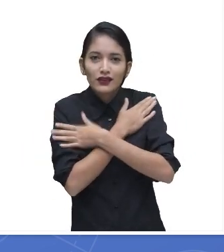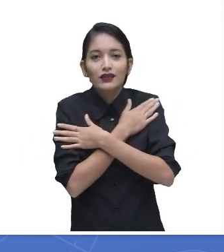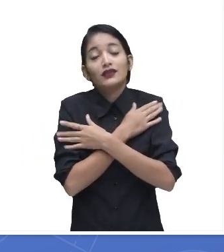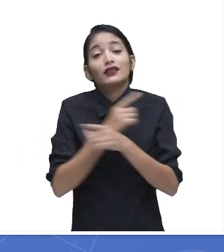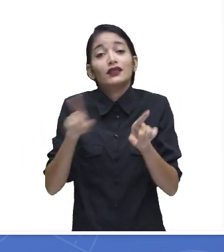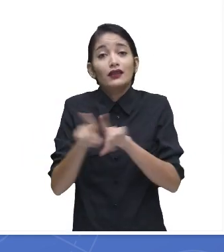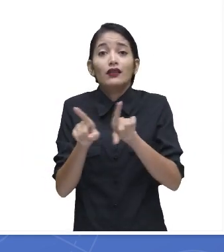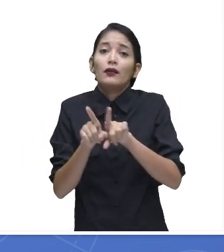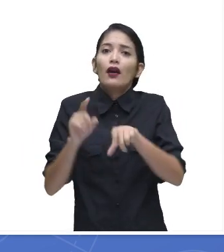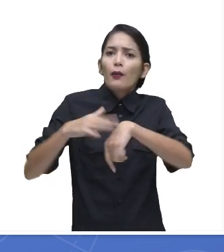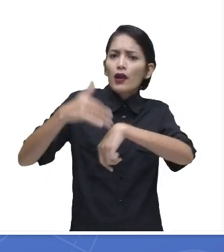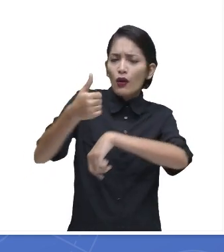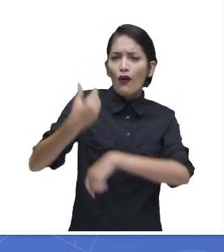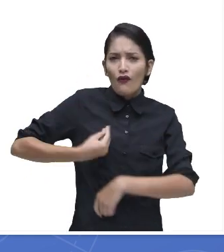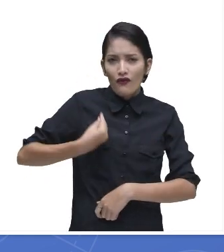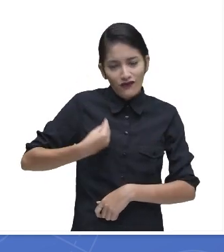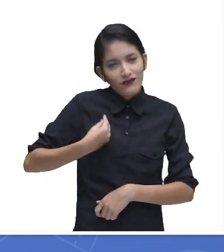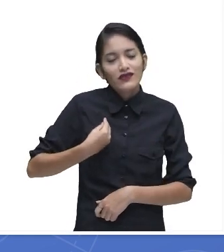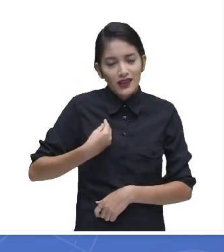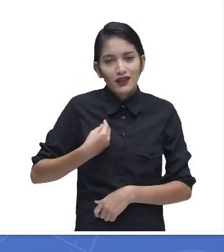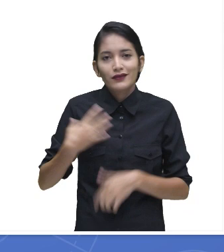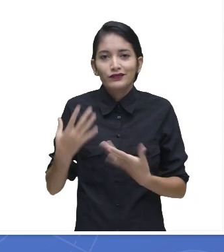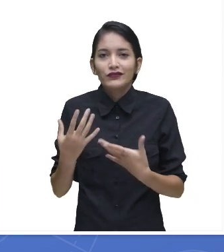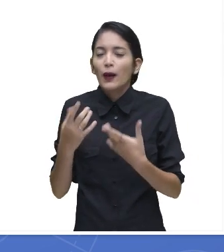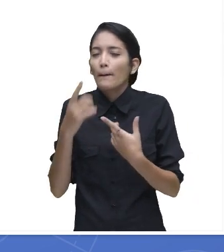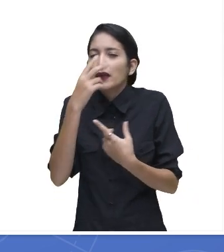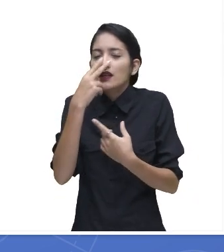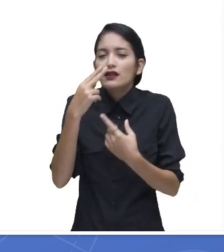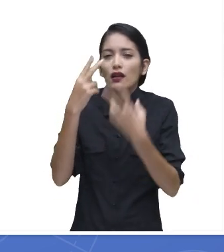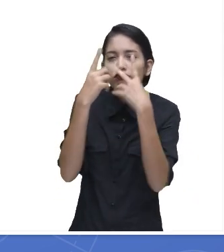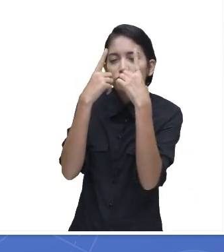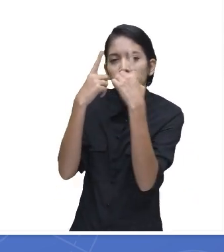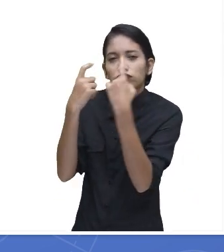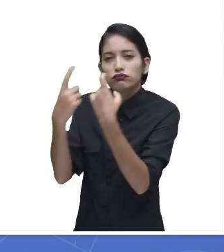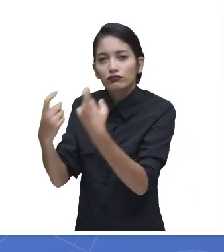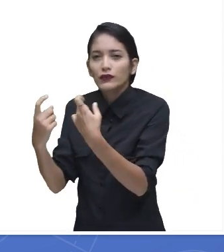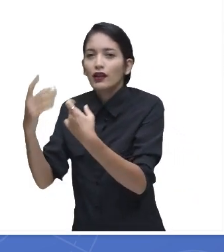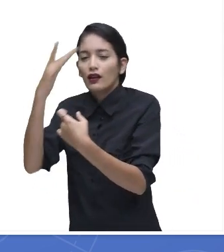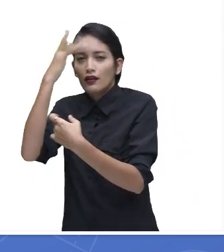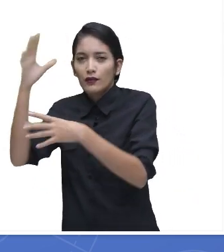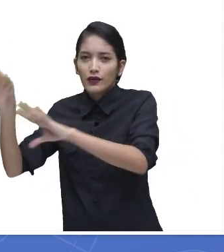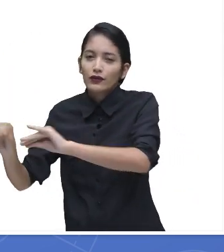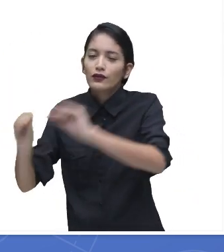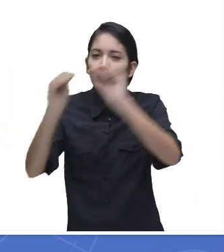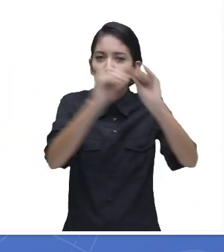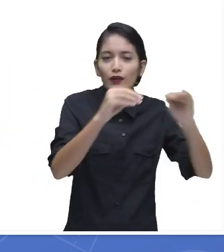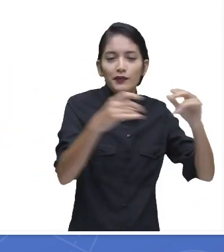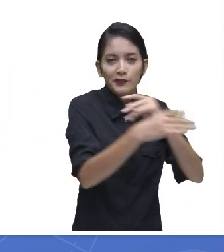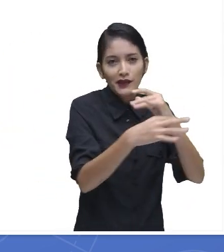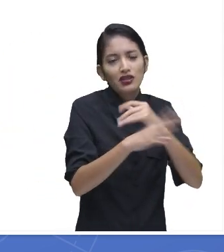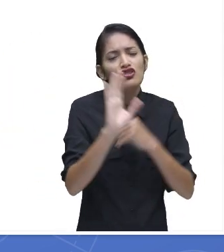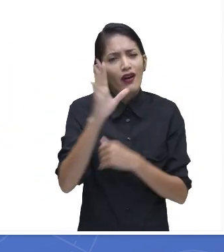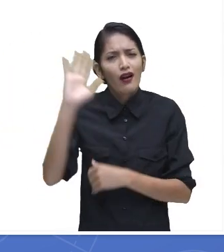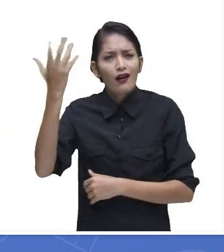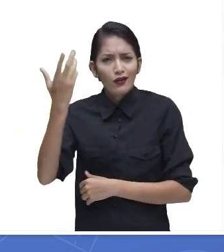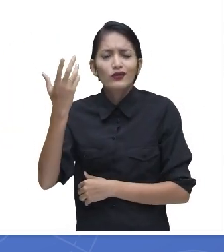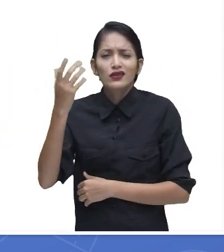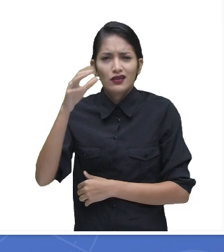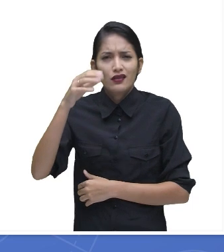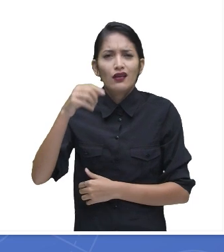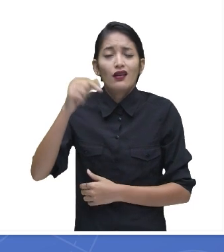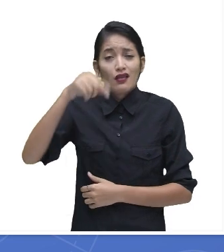de vida, então isso acaba atraindo, né, as pessoas indo para áreas mais urbanizadas. Isso aconteceu na história do Brasil,